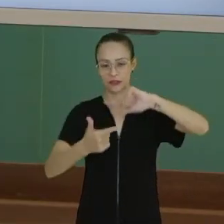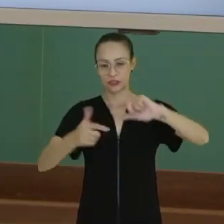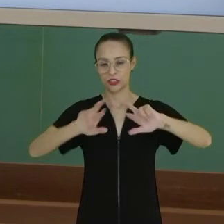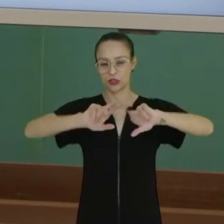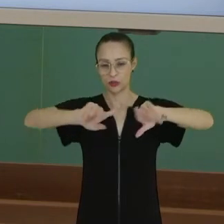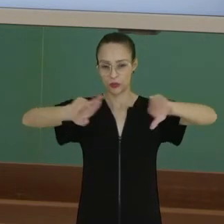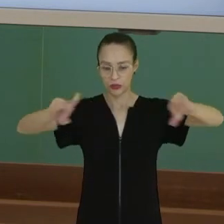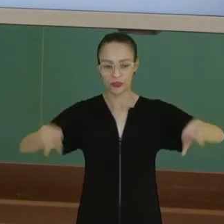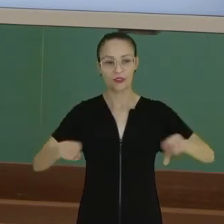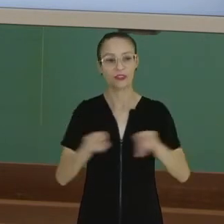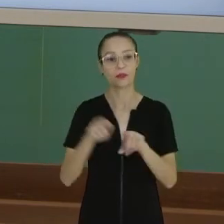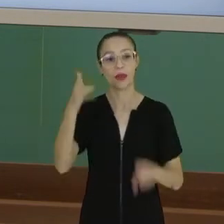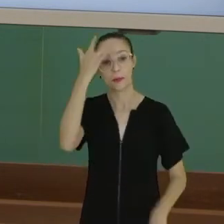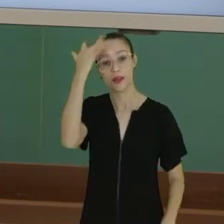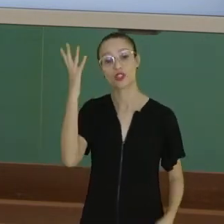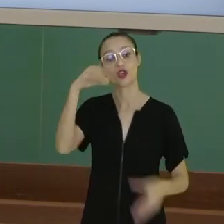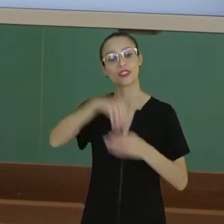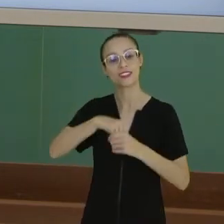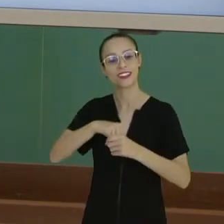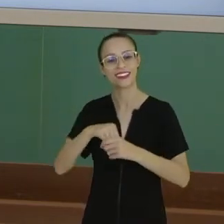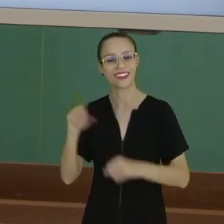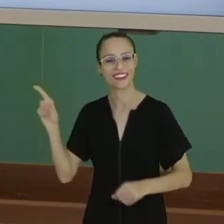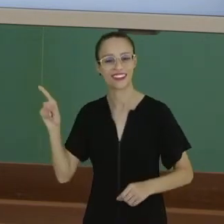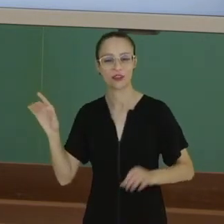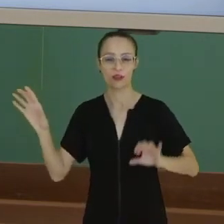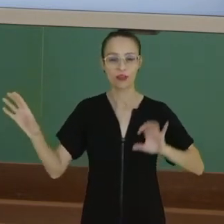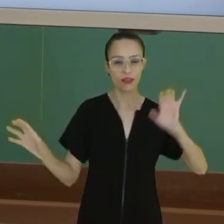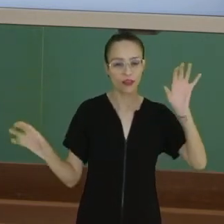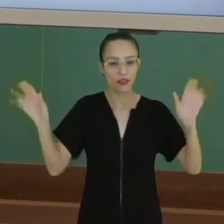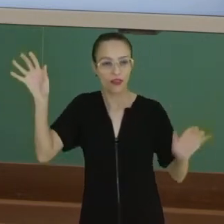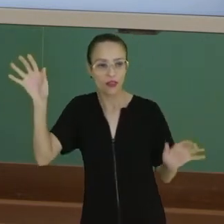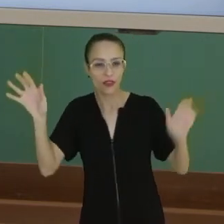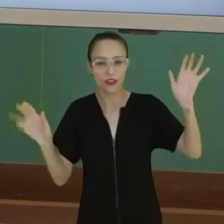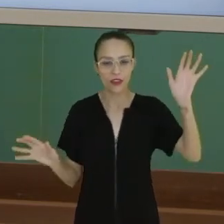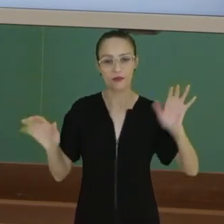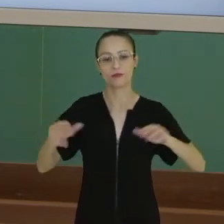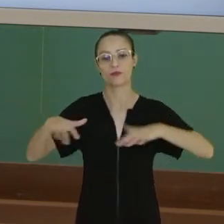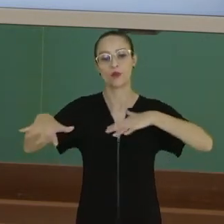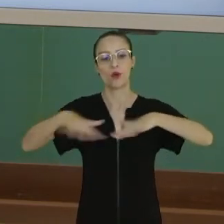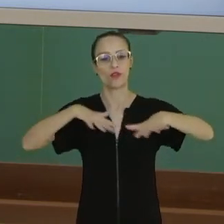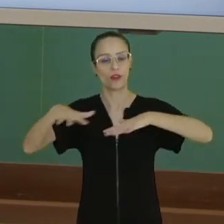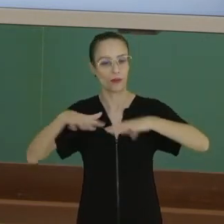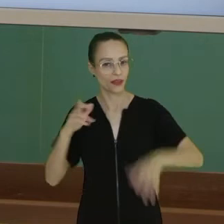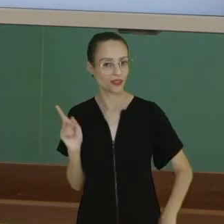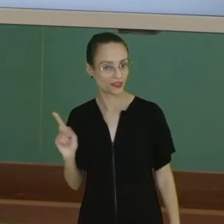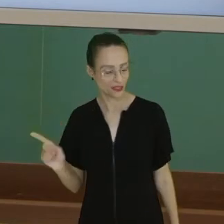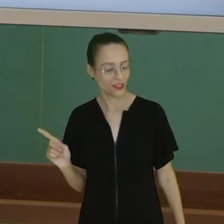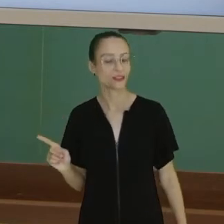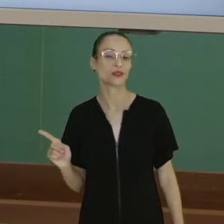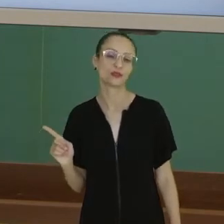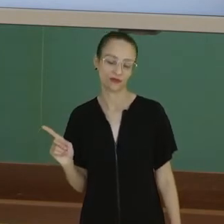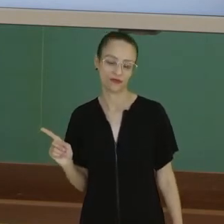e a pessoa ali dentro se movimentando, né, com essas formas ali, vai se movendo,